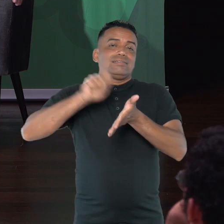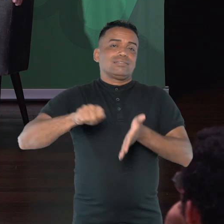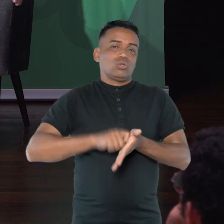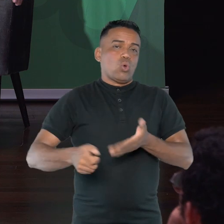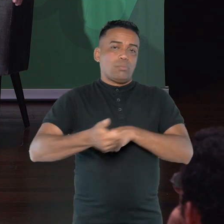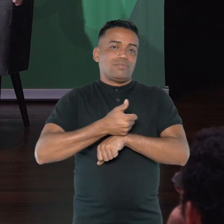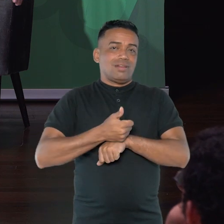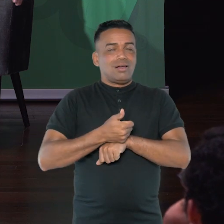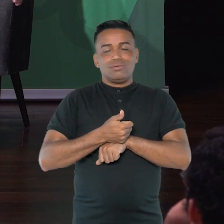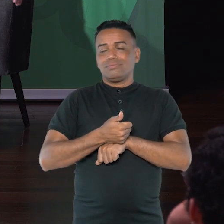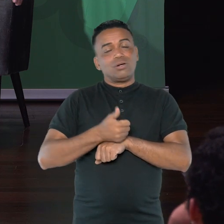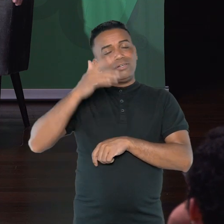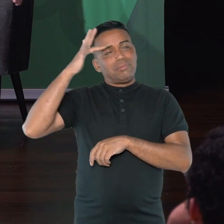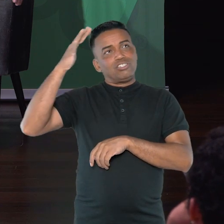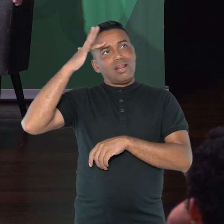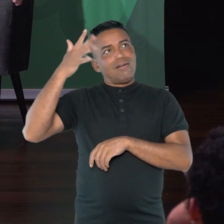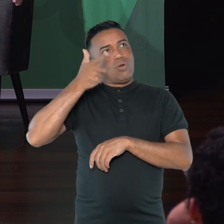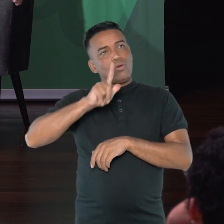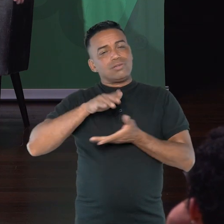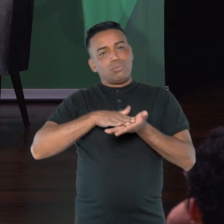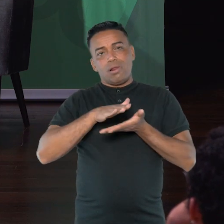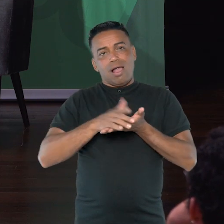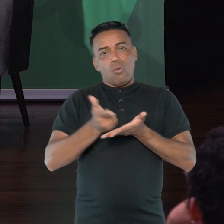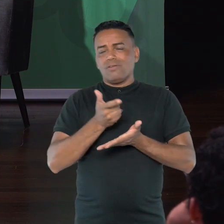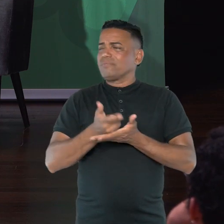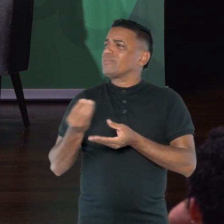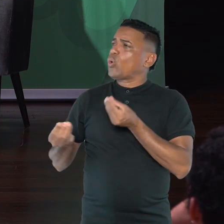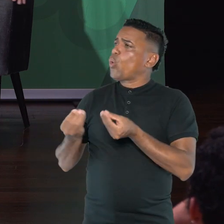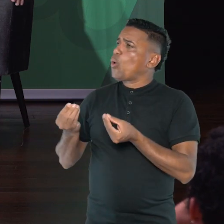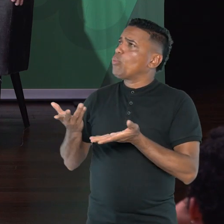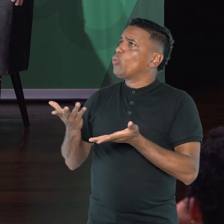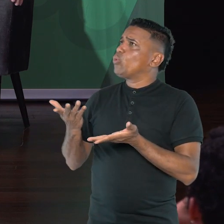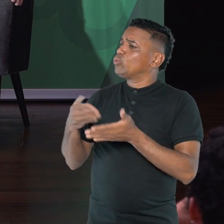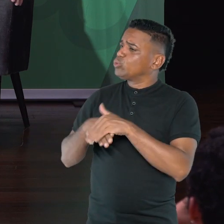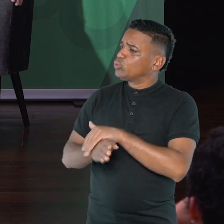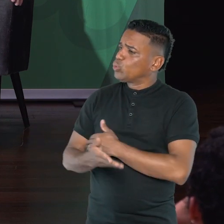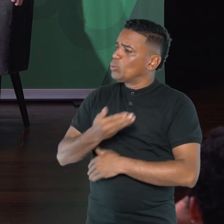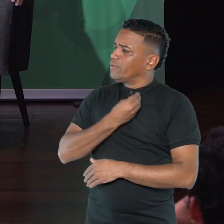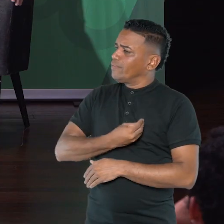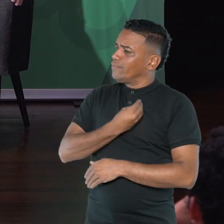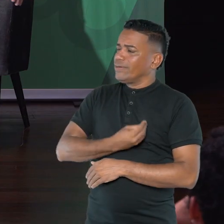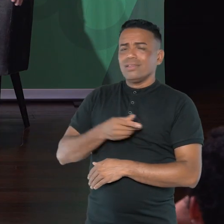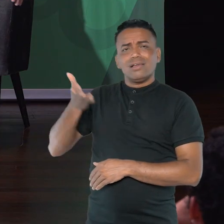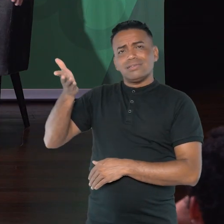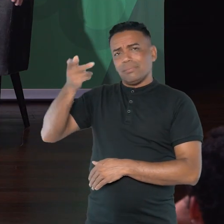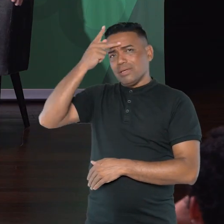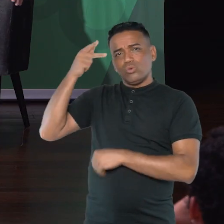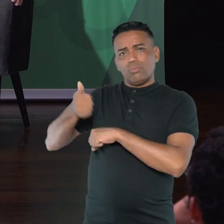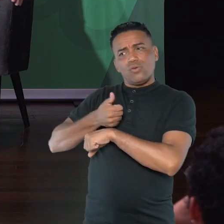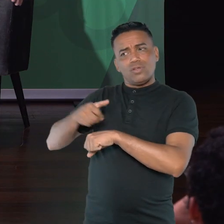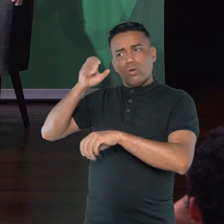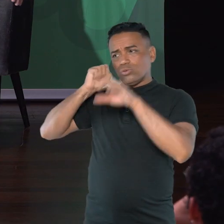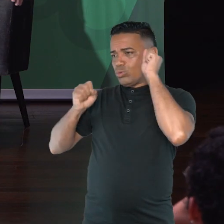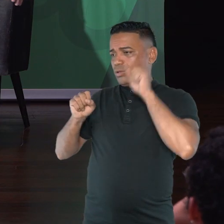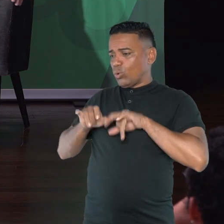imaginava que ele consegue, enfim, essa publicação. Como é que era o cotidiano desse escutador?